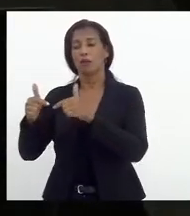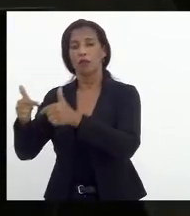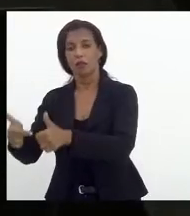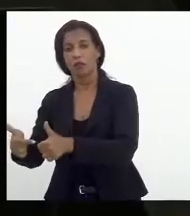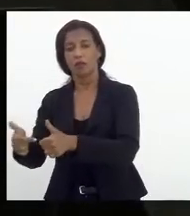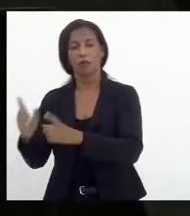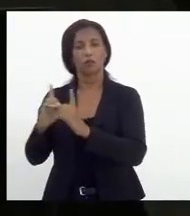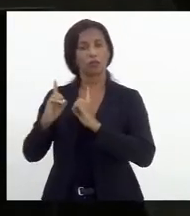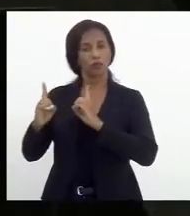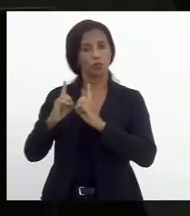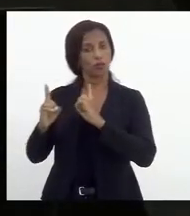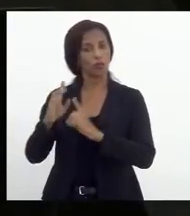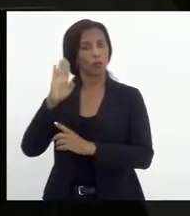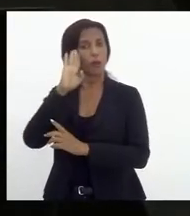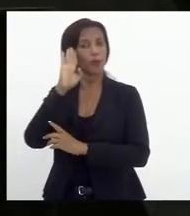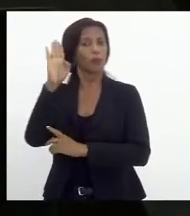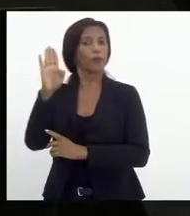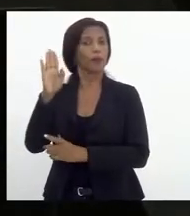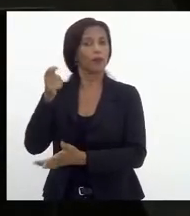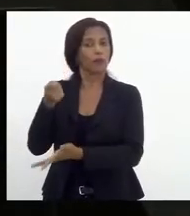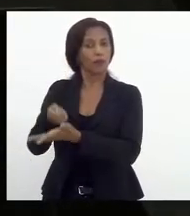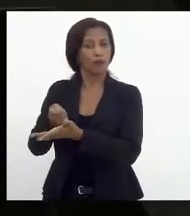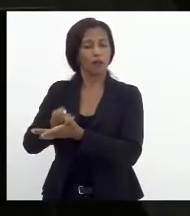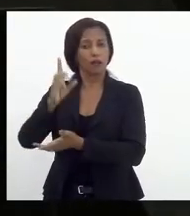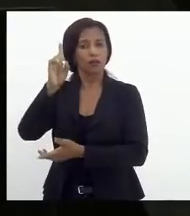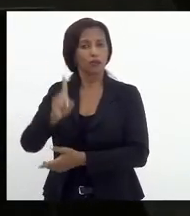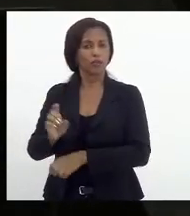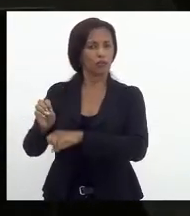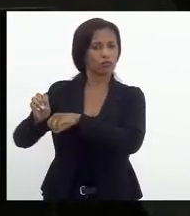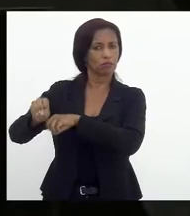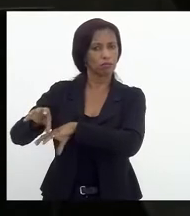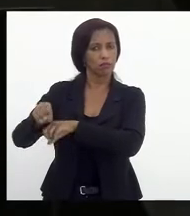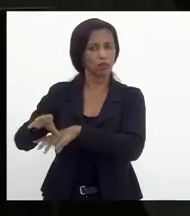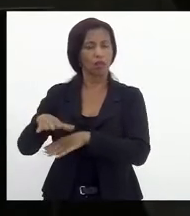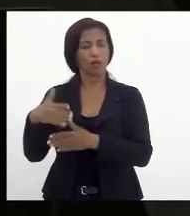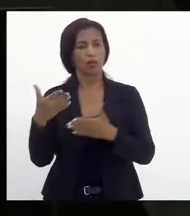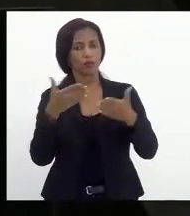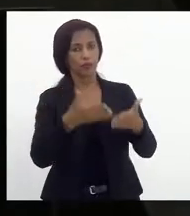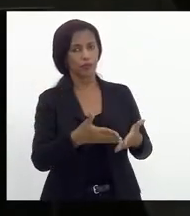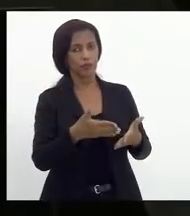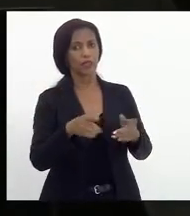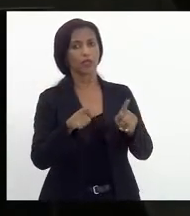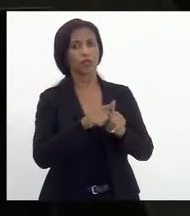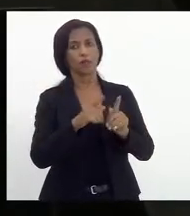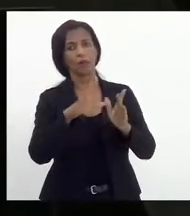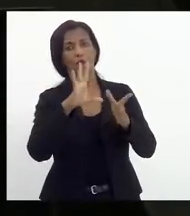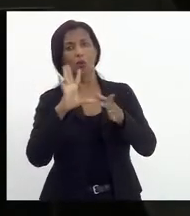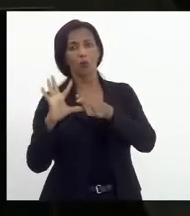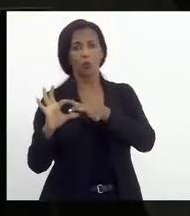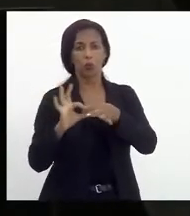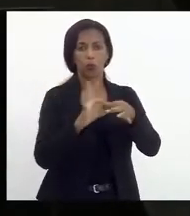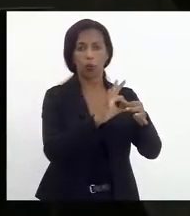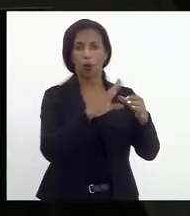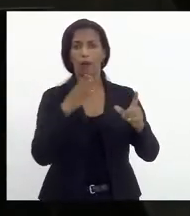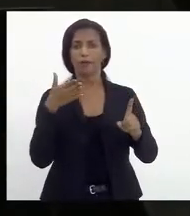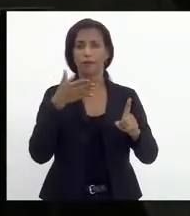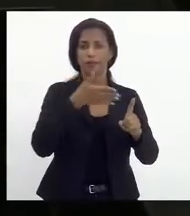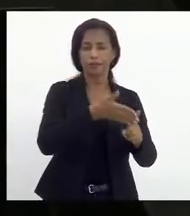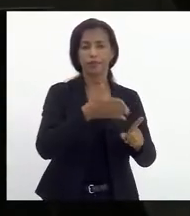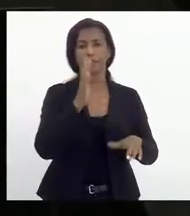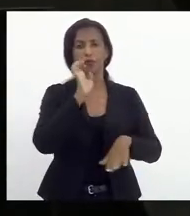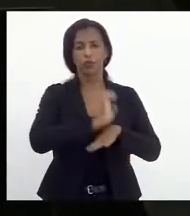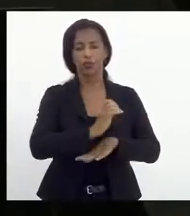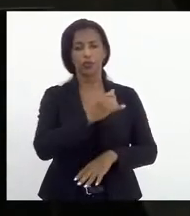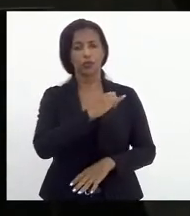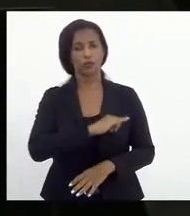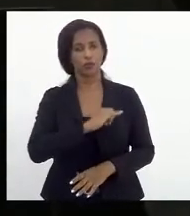do debate fundamental da garantia do direito à educação, seja em função do contexto específico do estado do